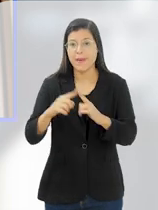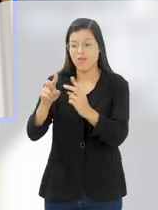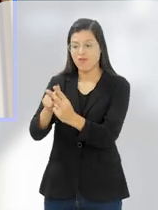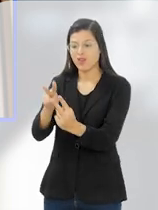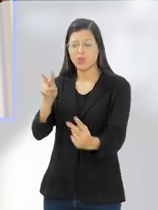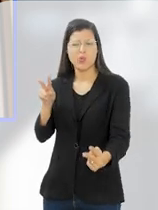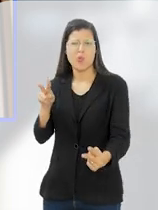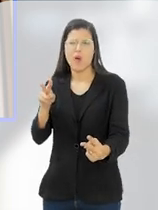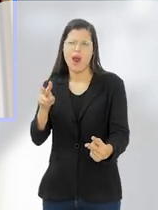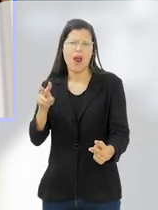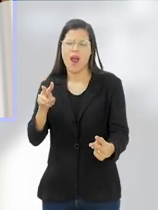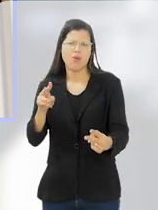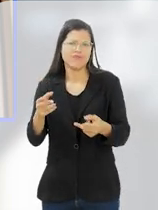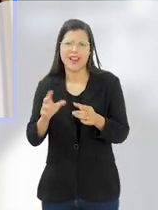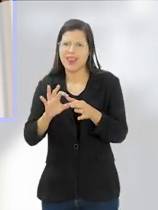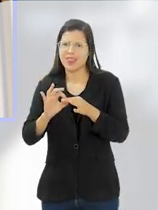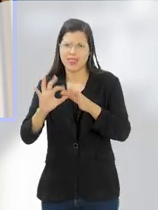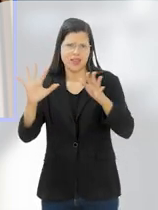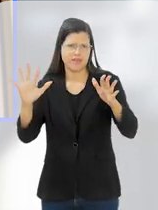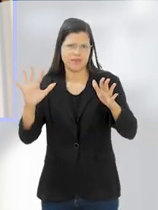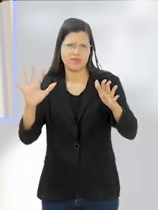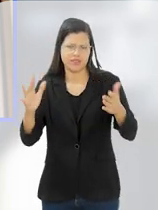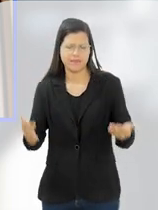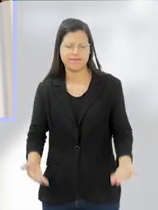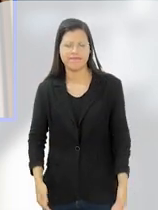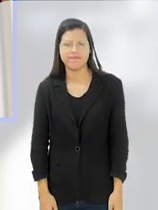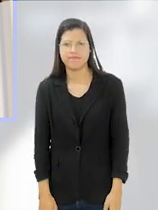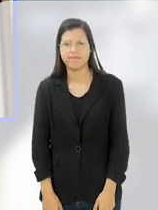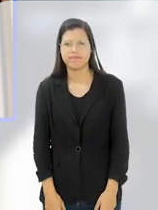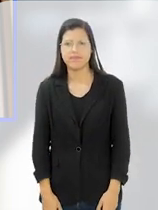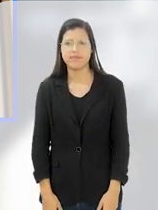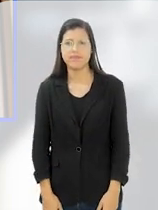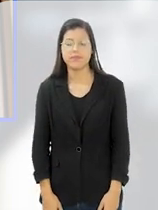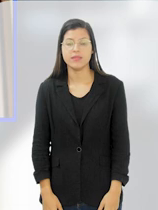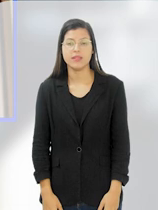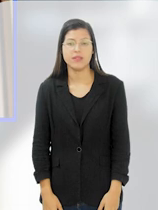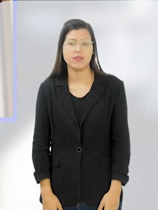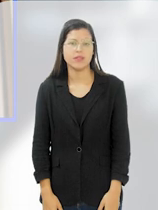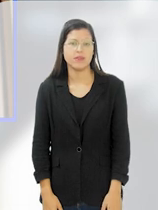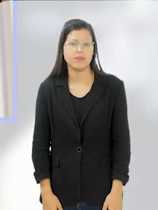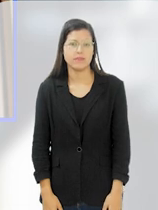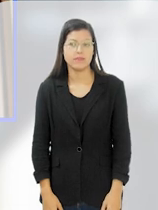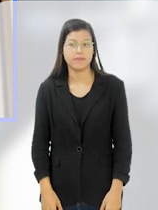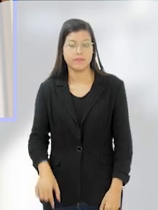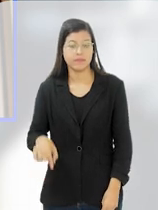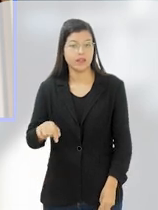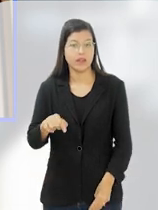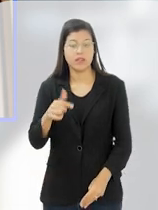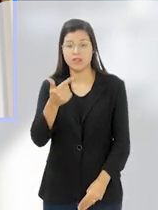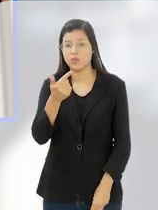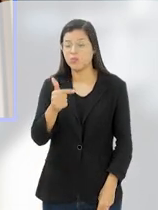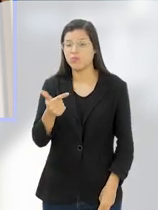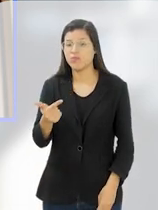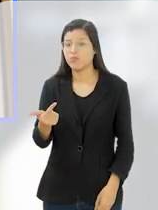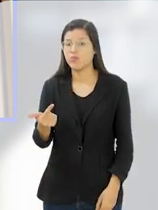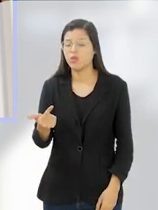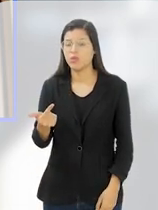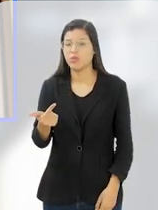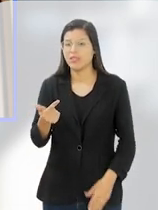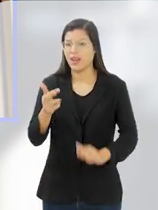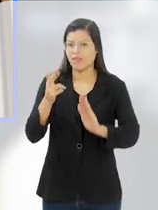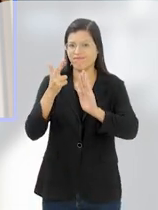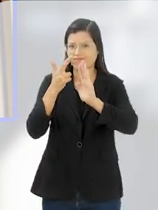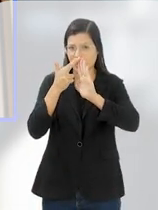lotação é infinita, né? Só depende do tamanho do servidor deles. E eles não têm, como eles não têm